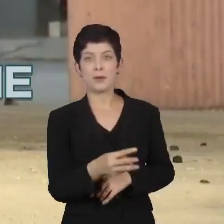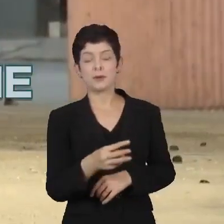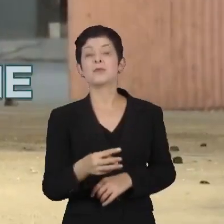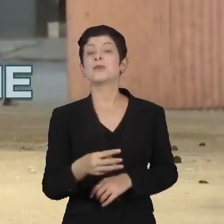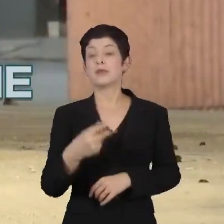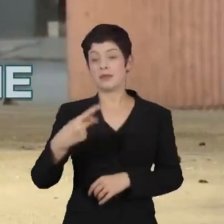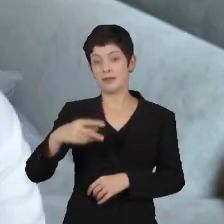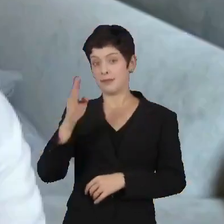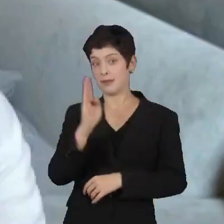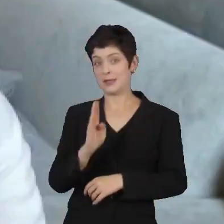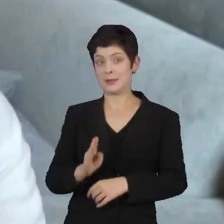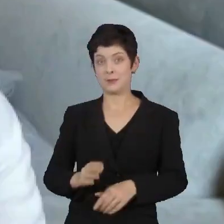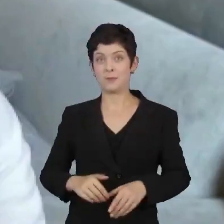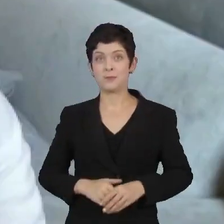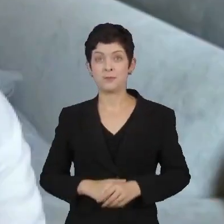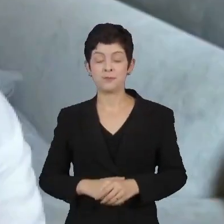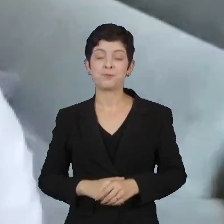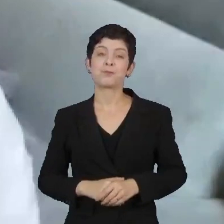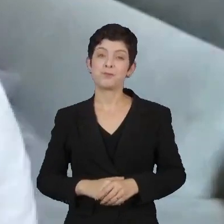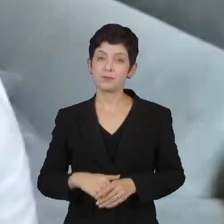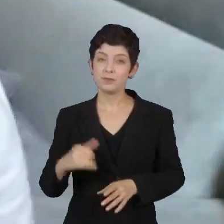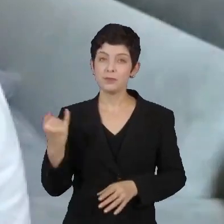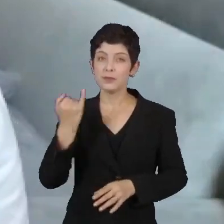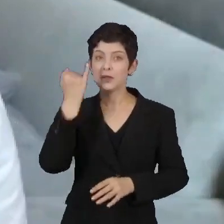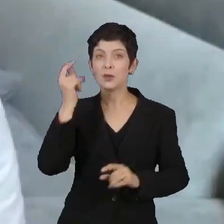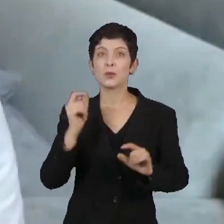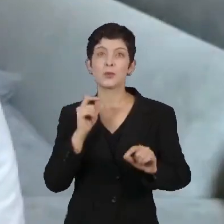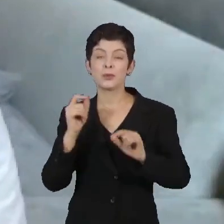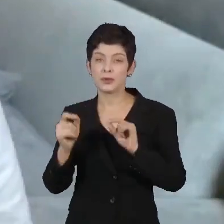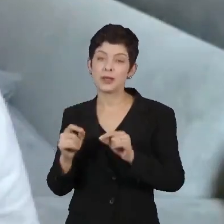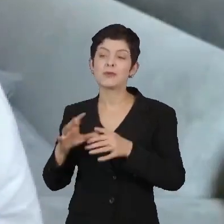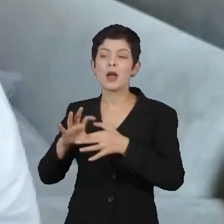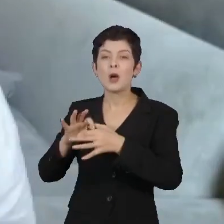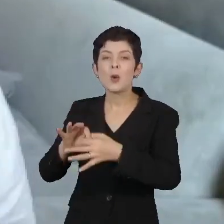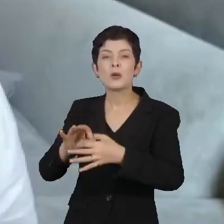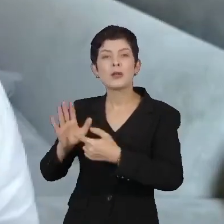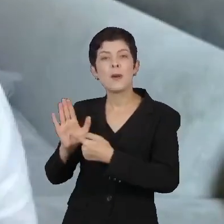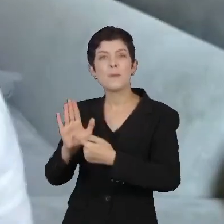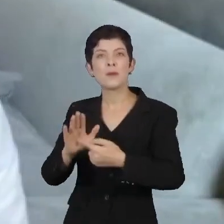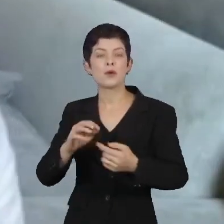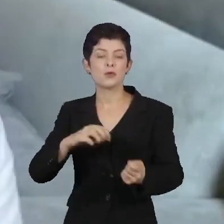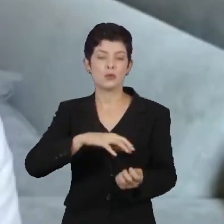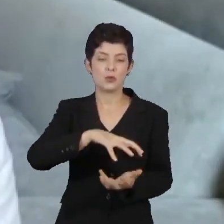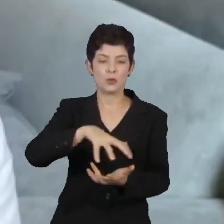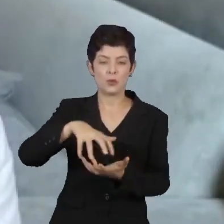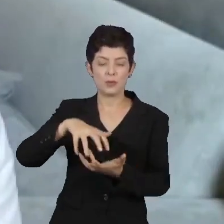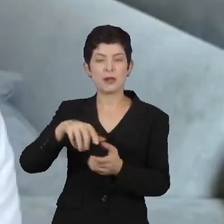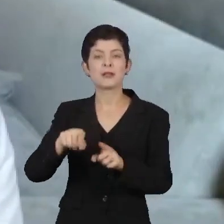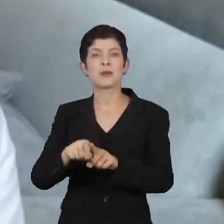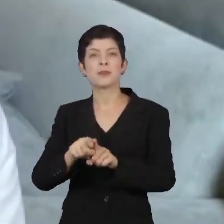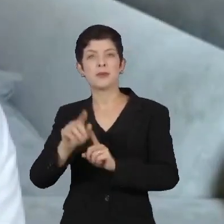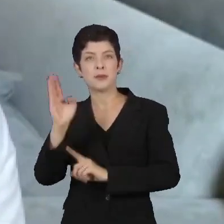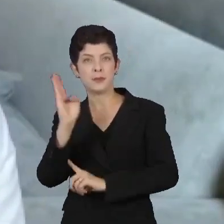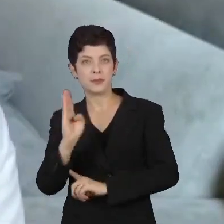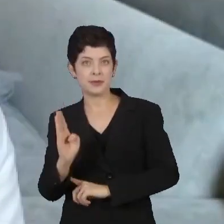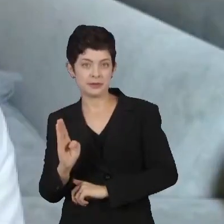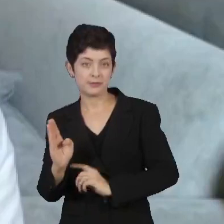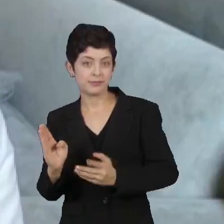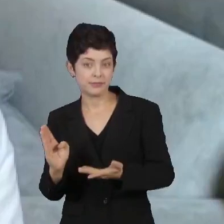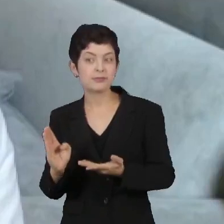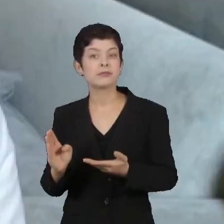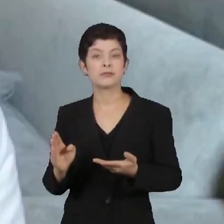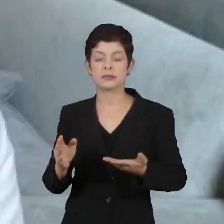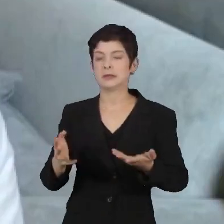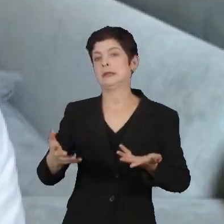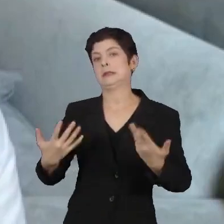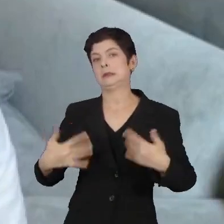vivem no nosso país. É importante colocar esse cenário, um cenário global, que o Brasil ele não passa